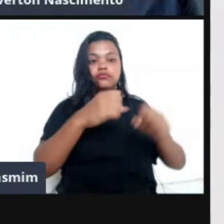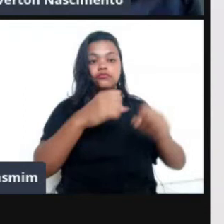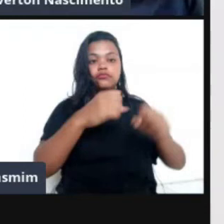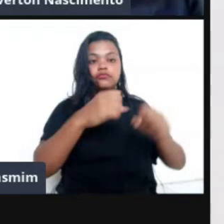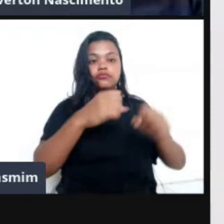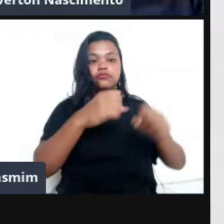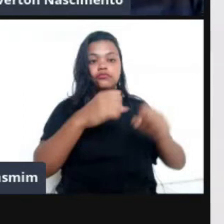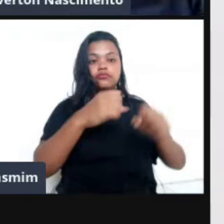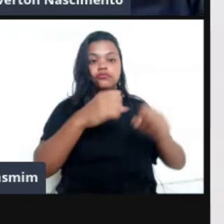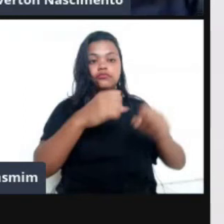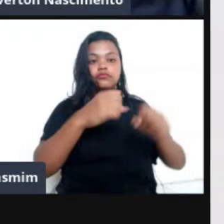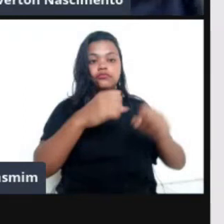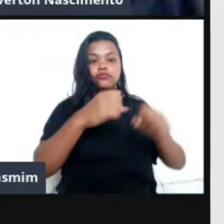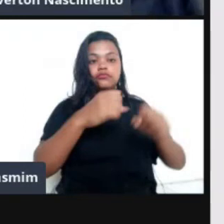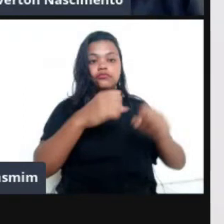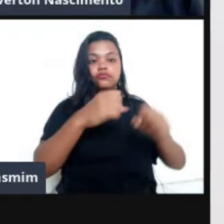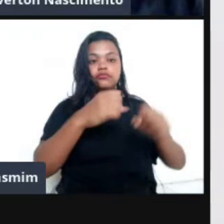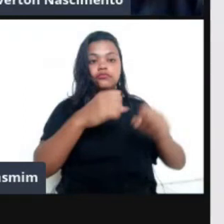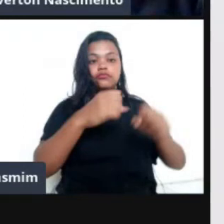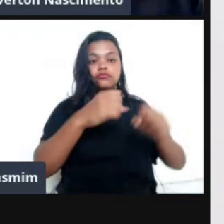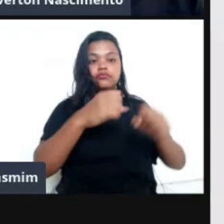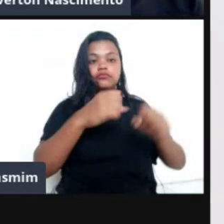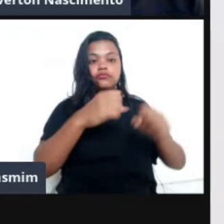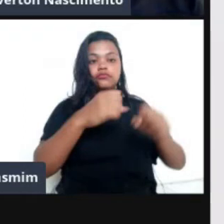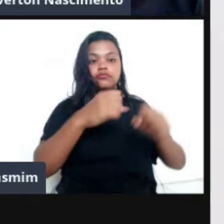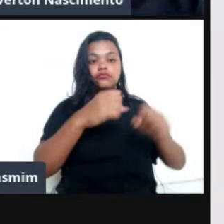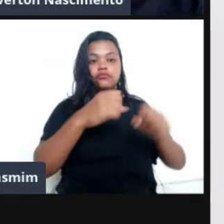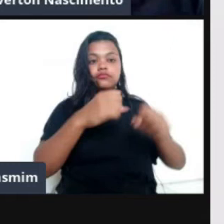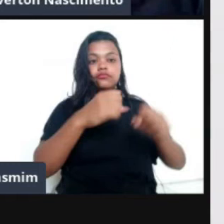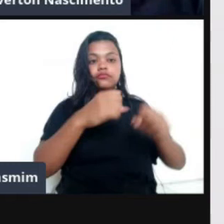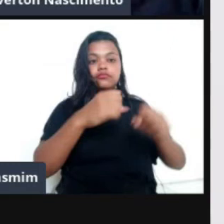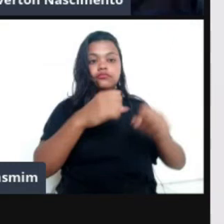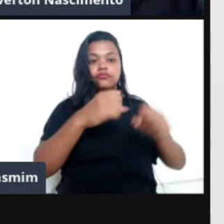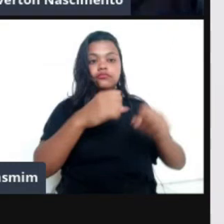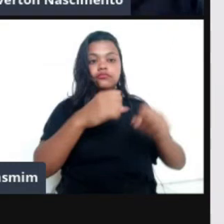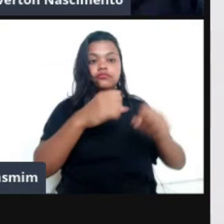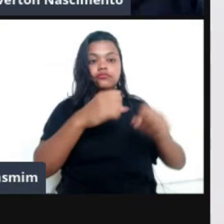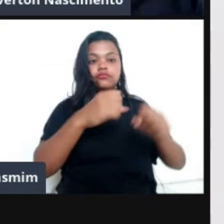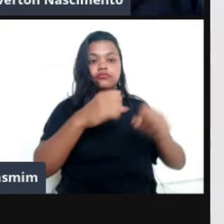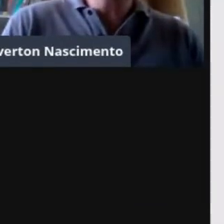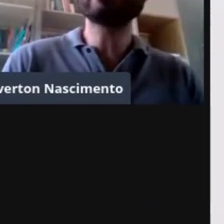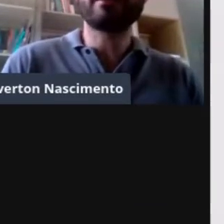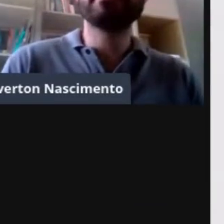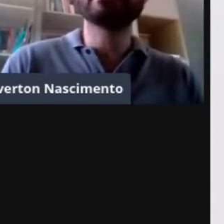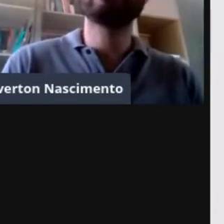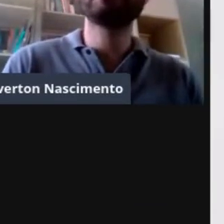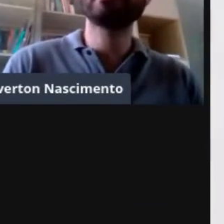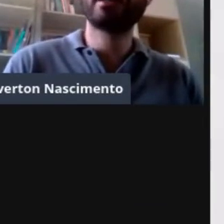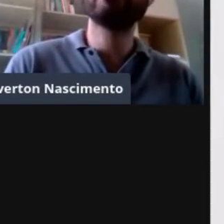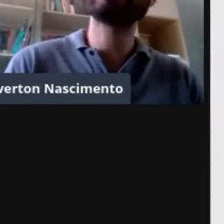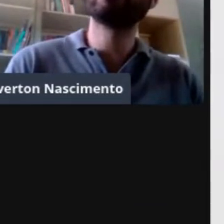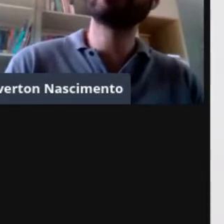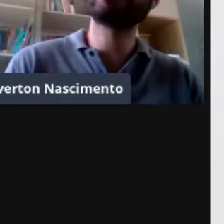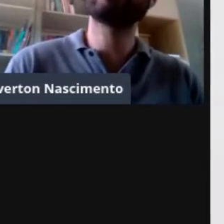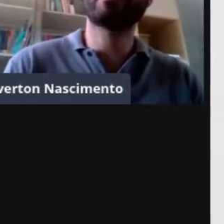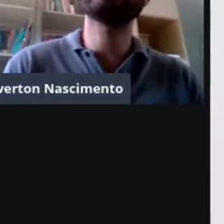resposta imunológica do hospedeiro, certo? E aí, algumas a gente ainda não sabe, está sendo